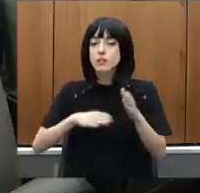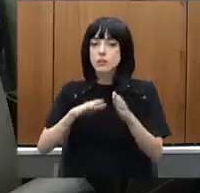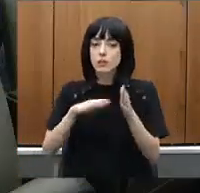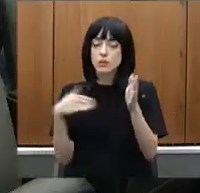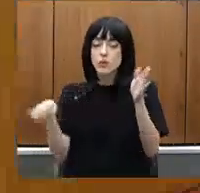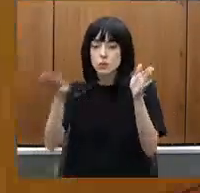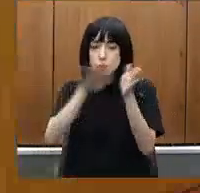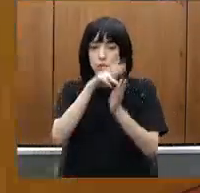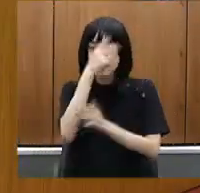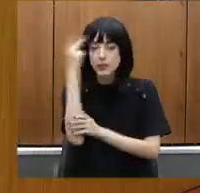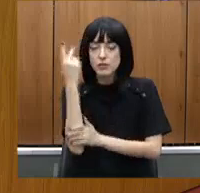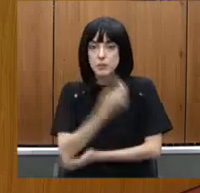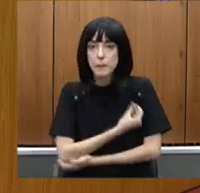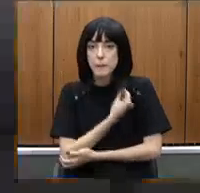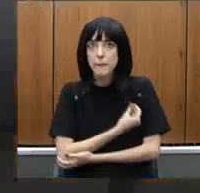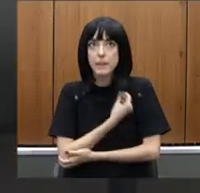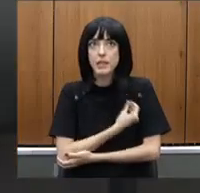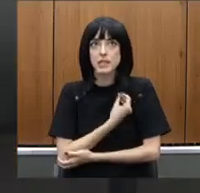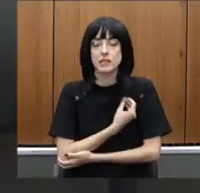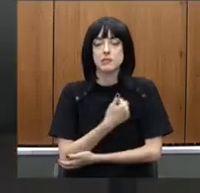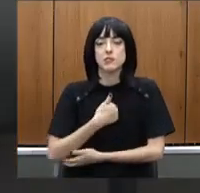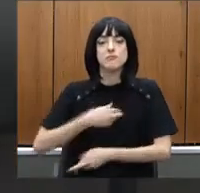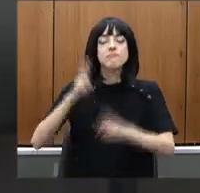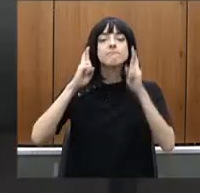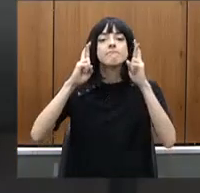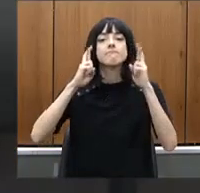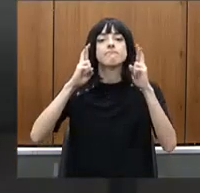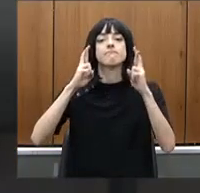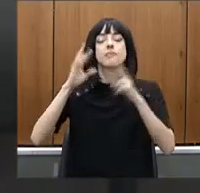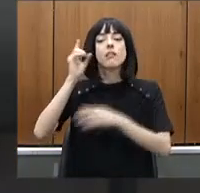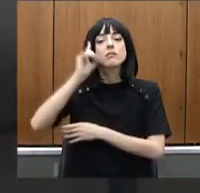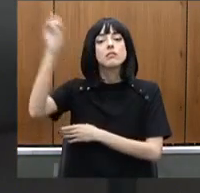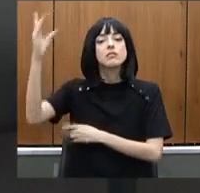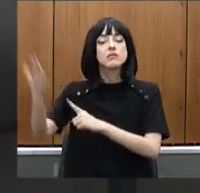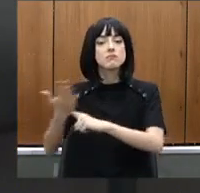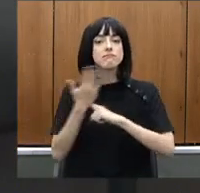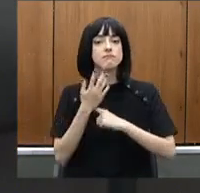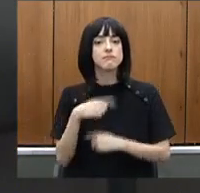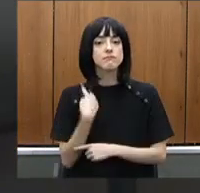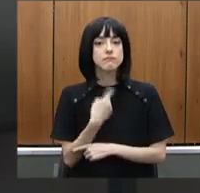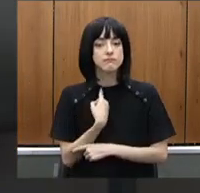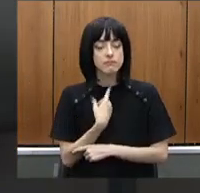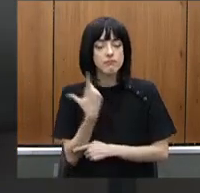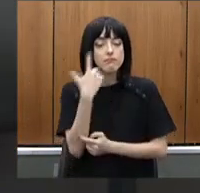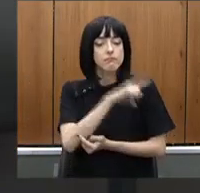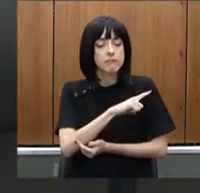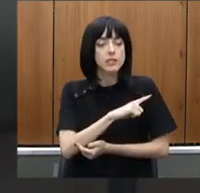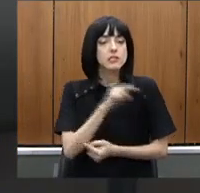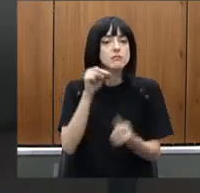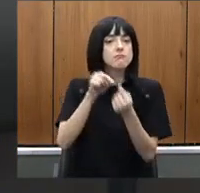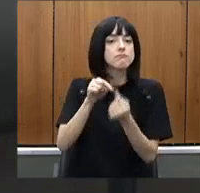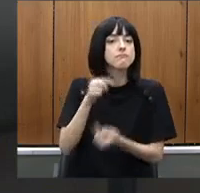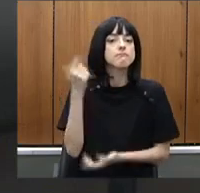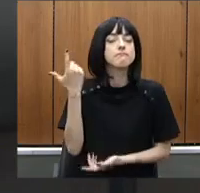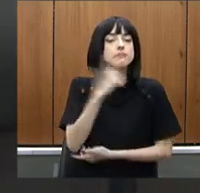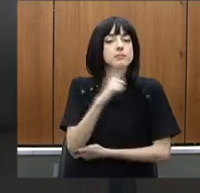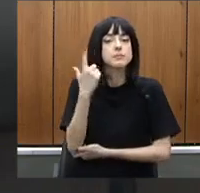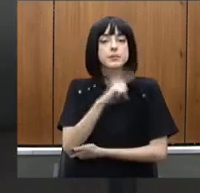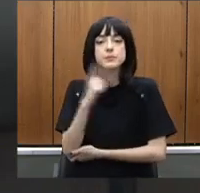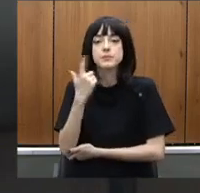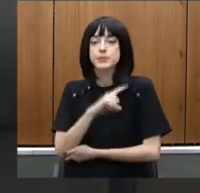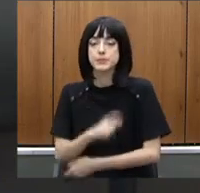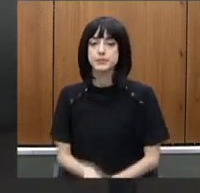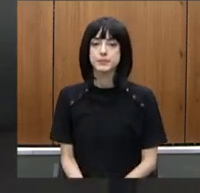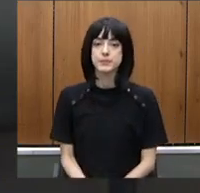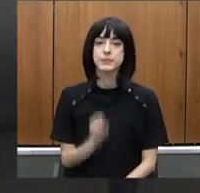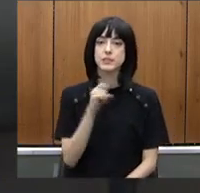e Deus vai ajudar que você vai chegar lá assim mesmo pode ter certeza que aquilo que a gente corre atrás sempre alcance pode ter certeza